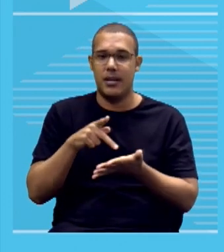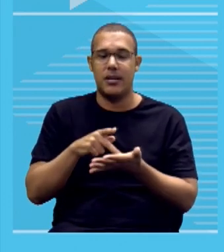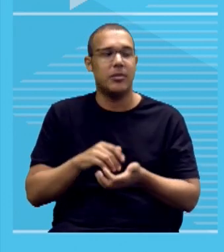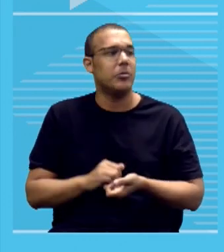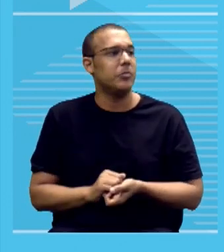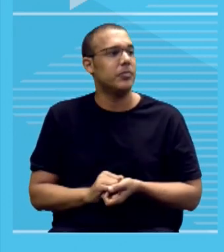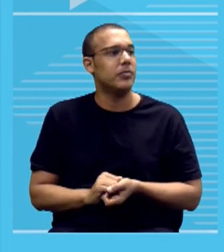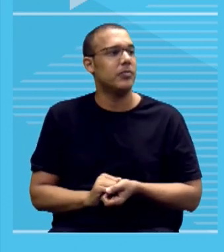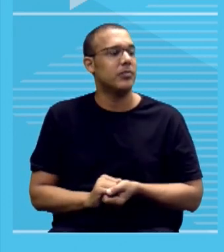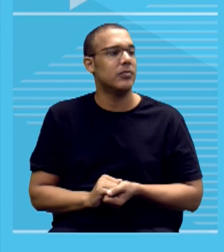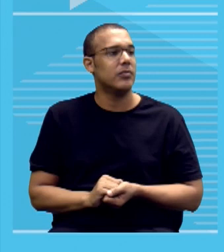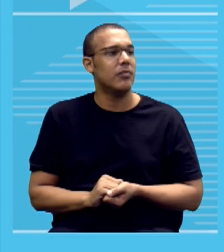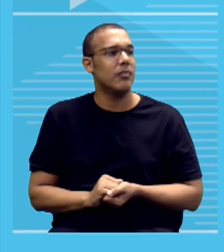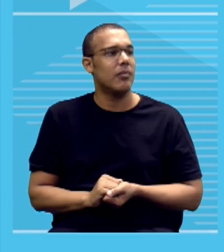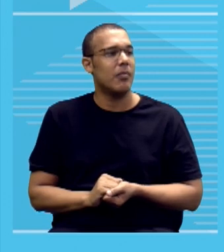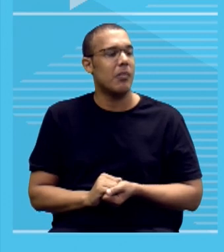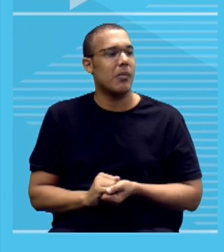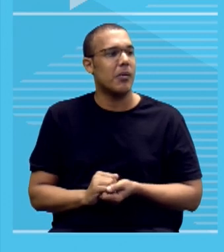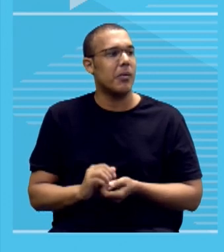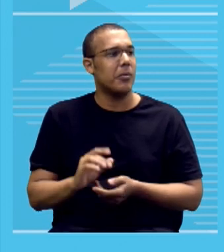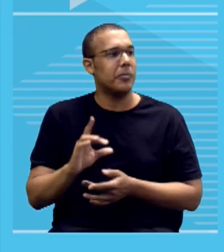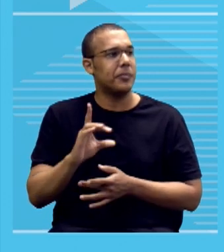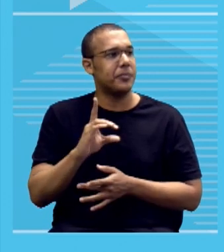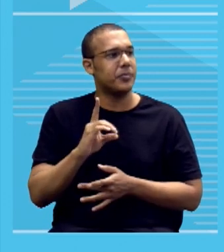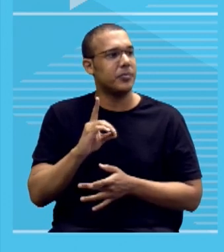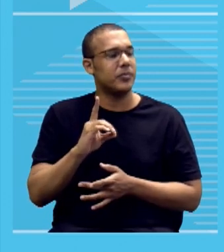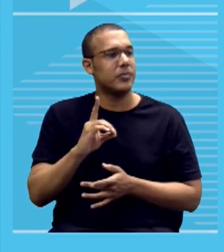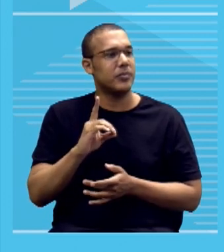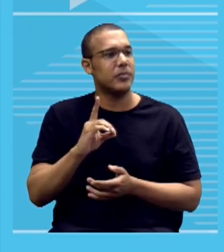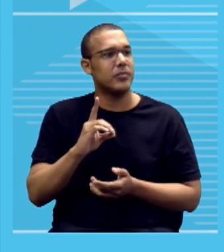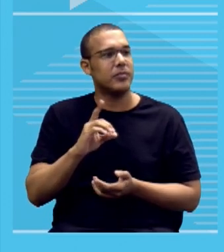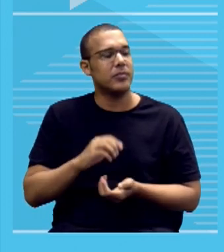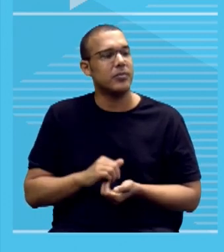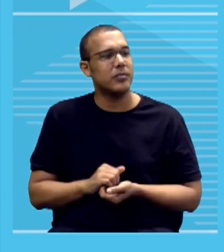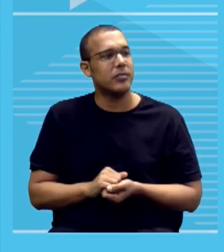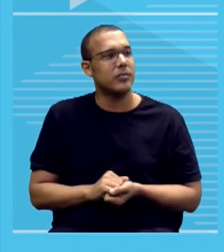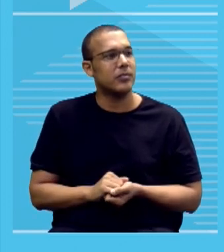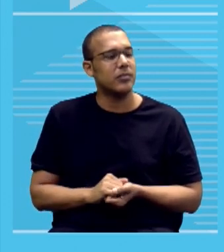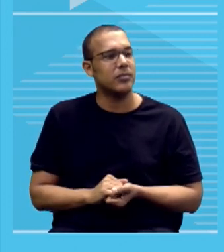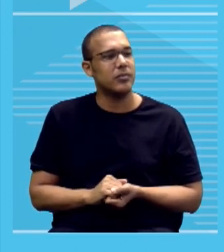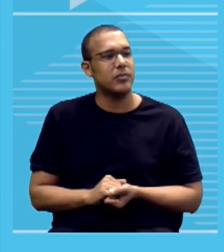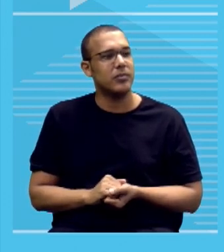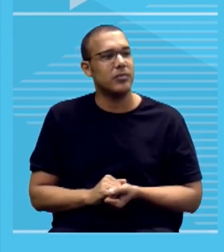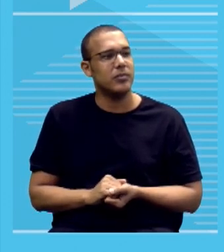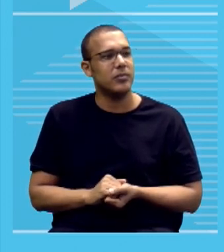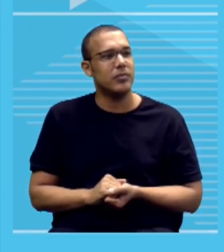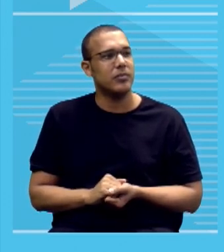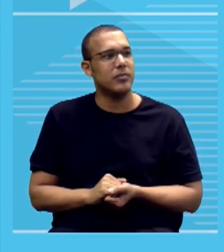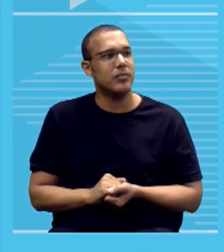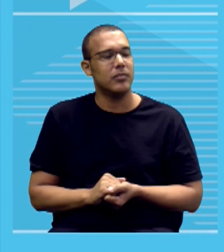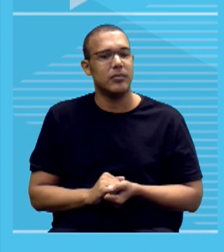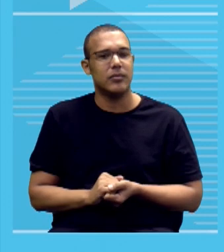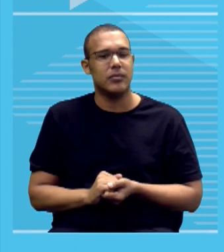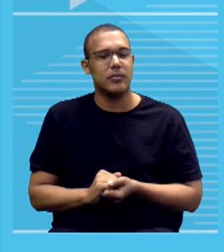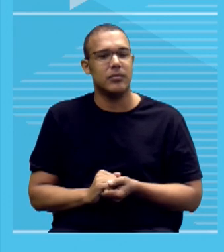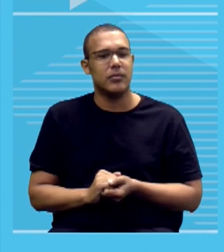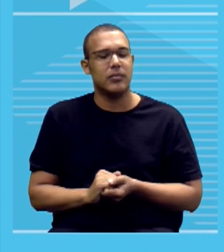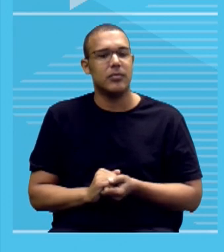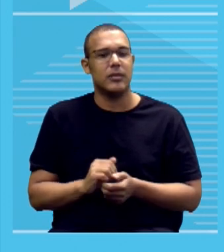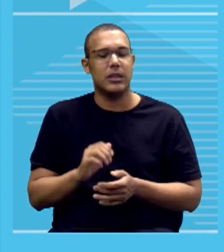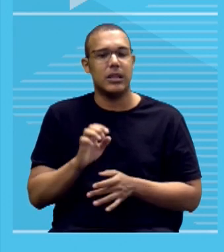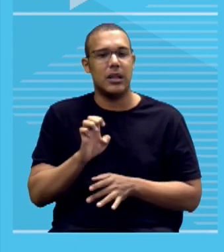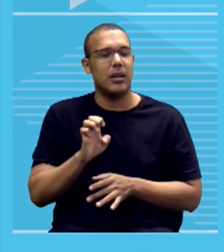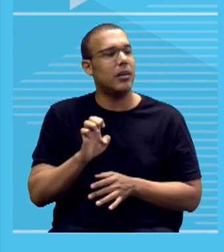pela gente. Letra D. A curva característica de um receptor é decrescente. Guarda a letra D aí também. Letra